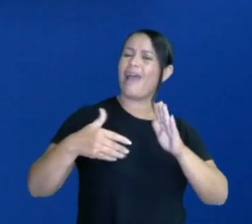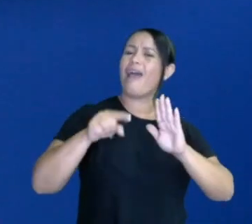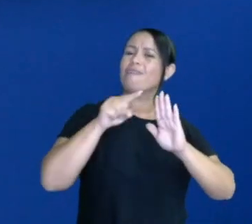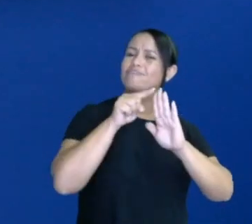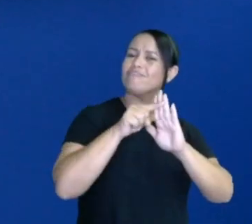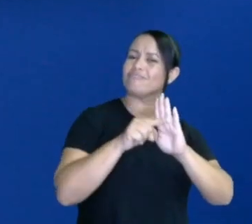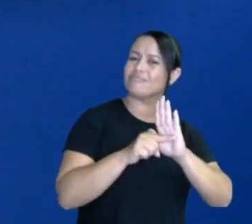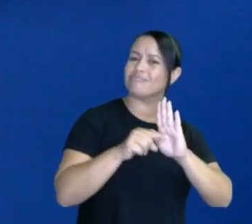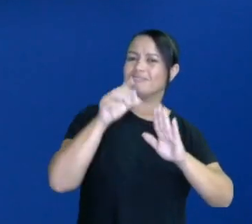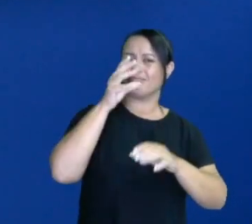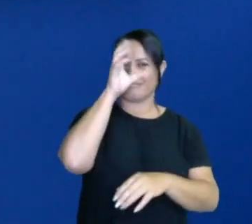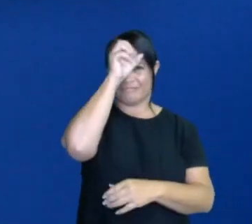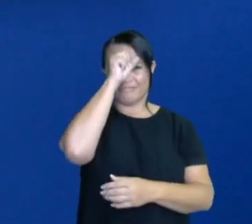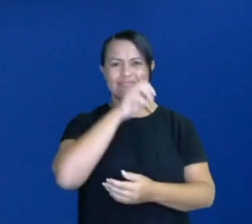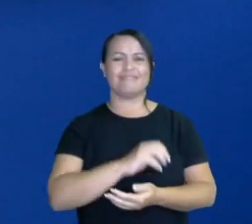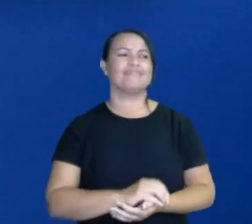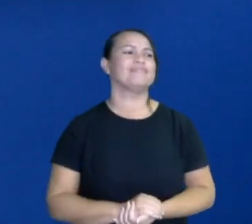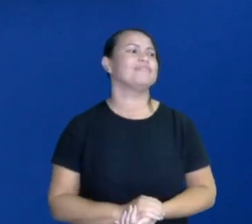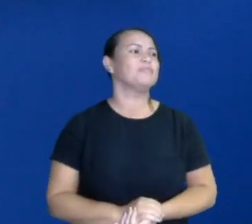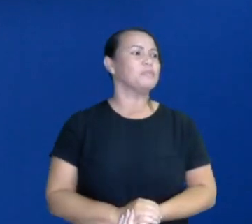ok?